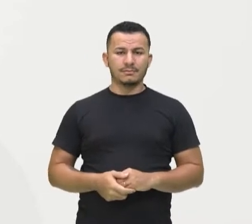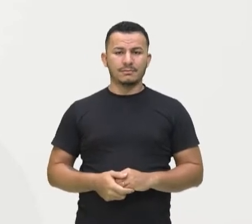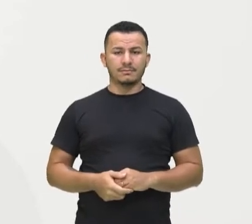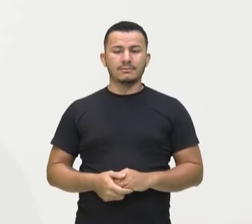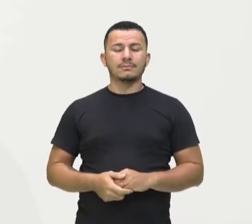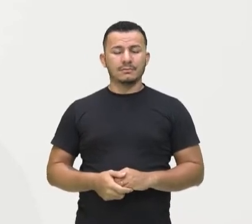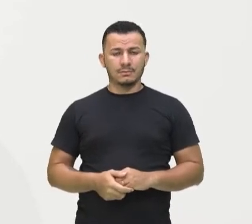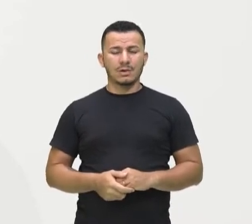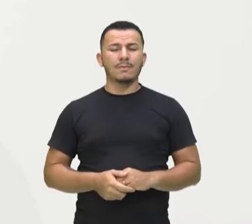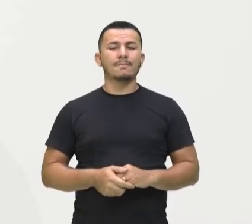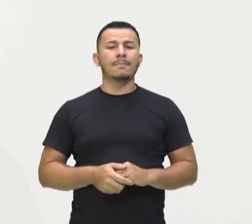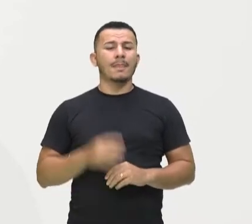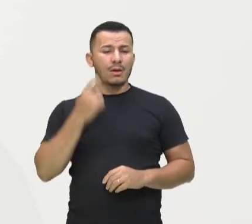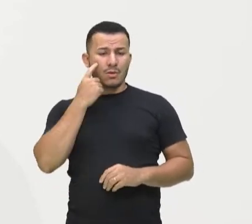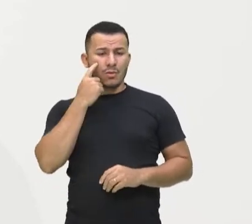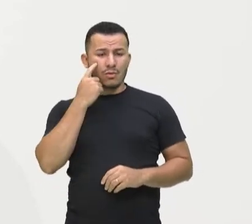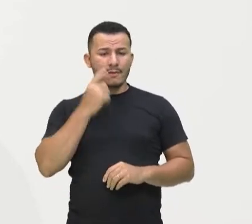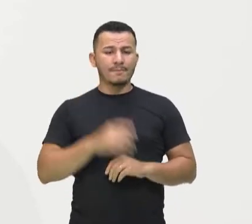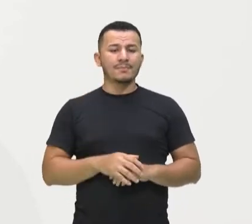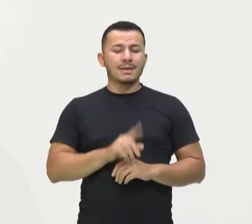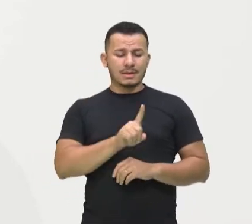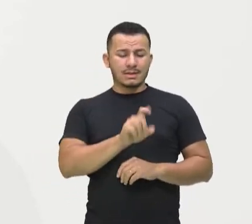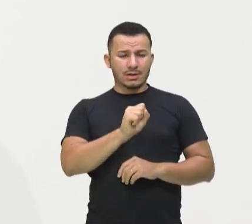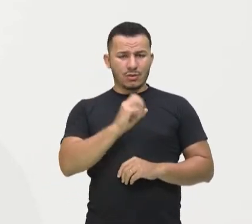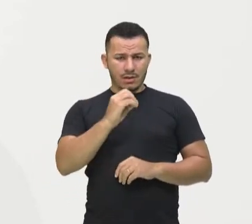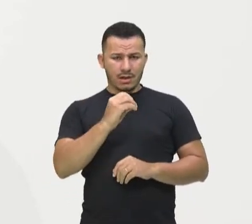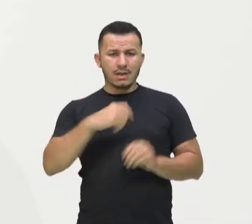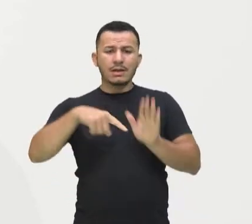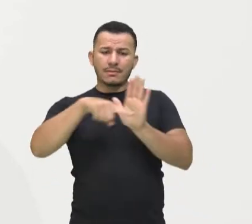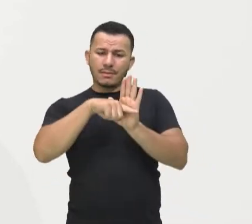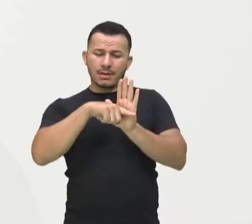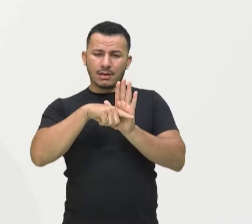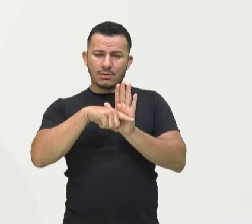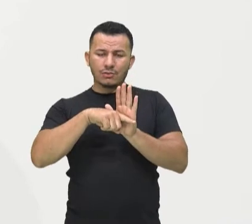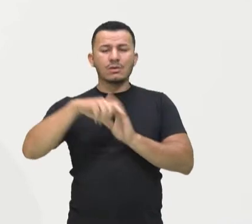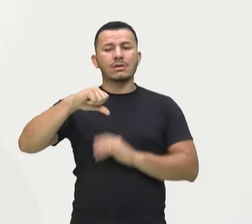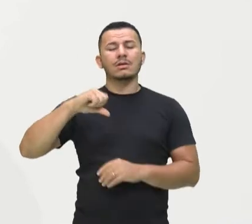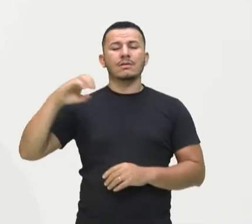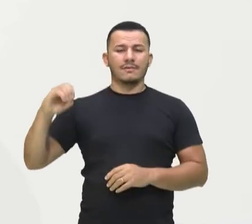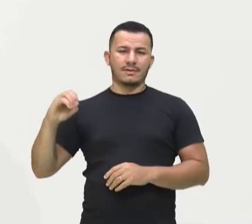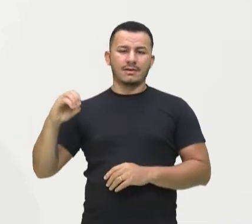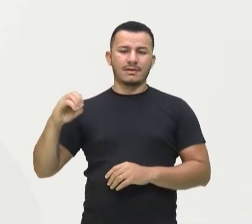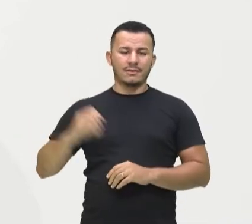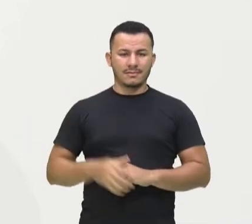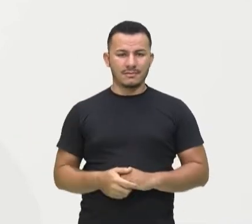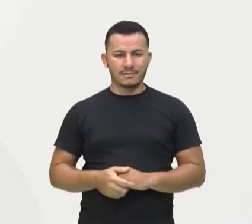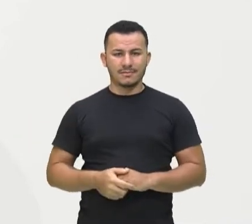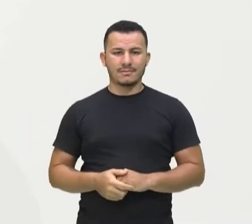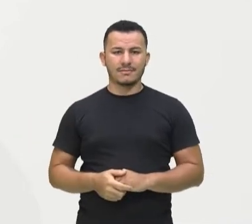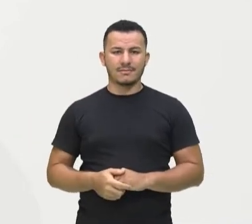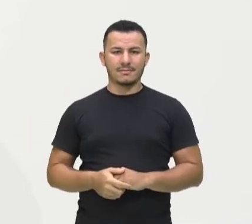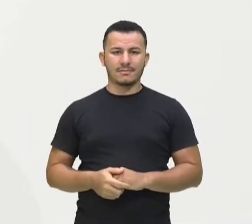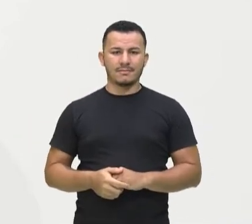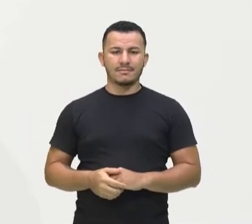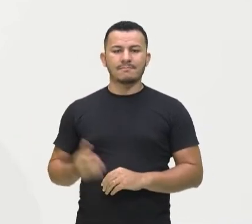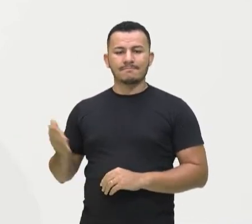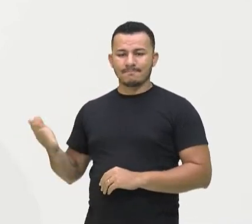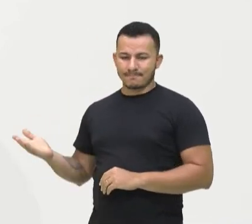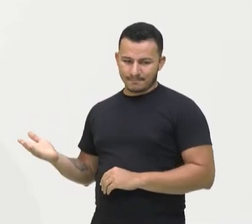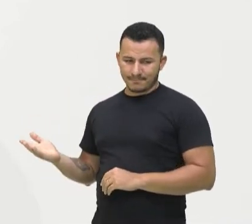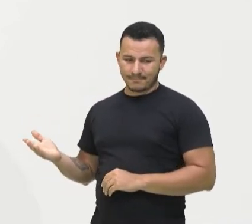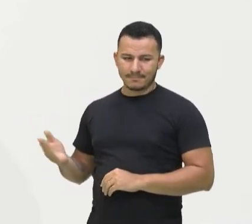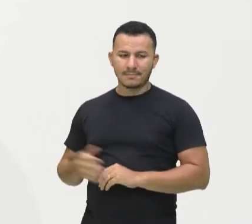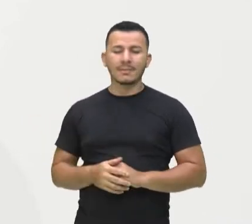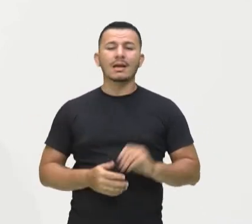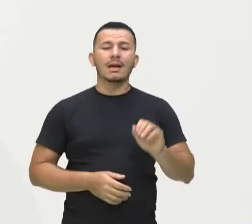ângulo externo vai ser igual a 180 graus menos 90 graus, tá legal? E aí fica fácil, o